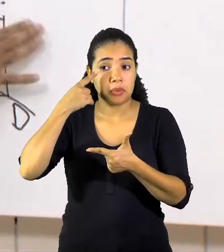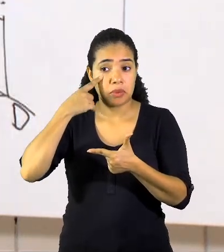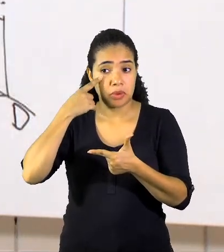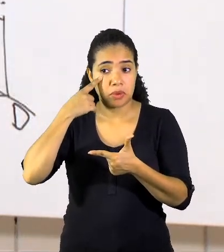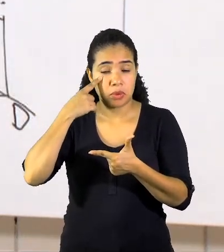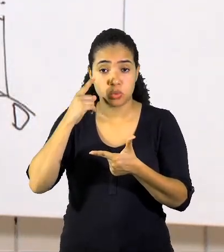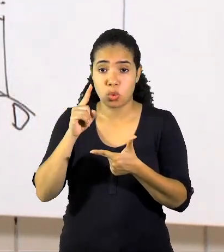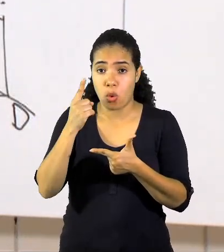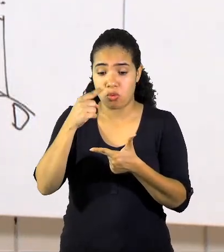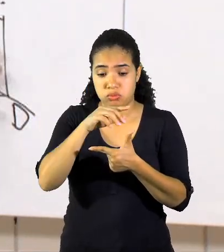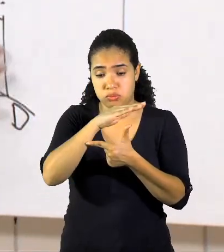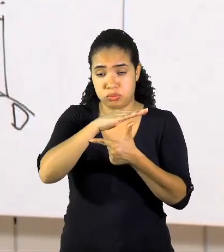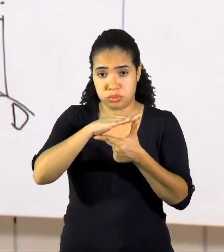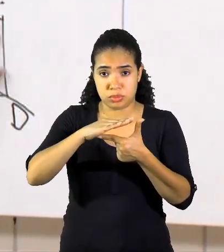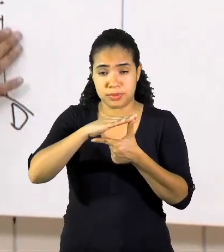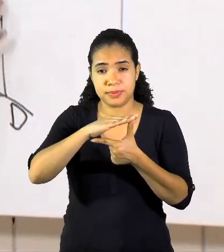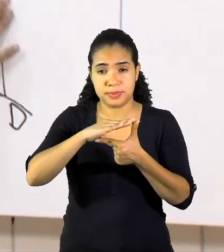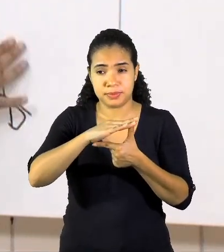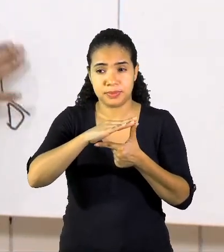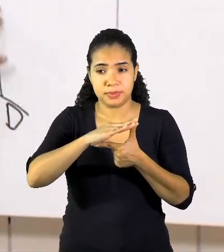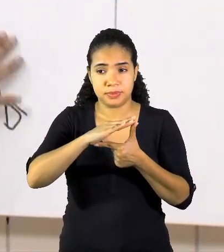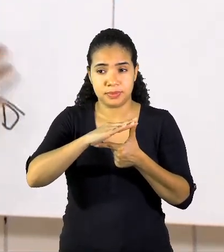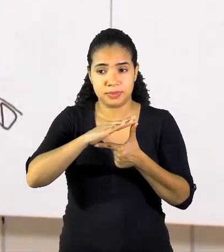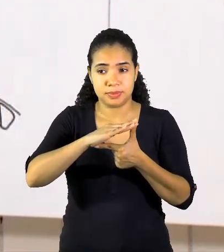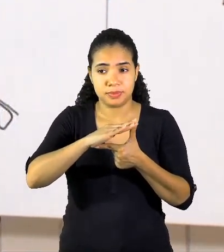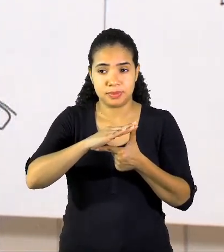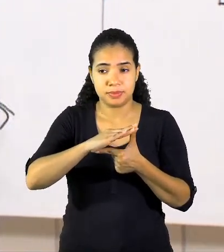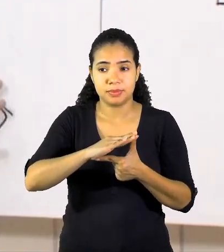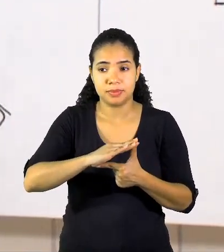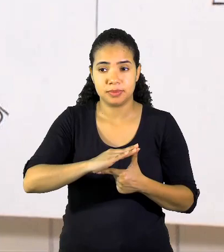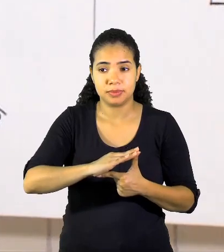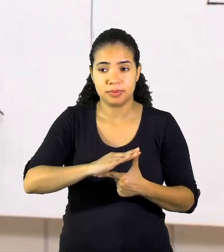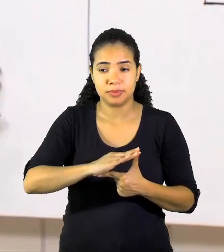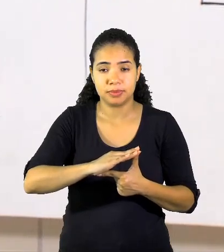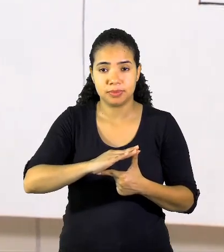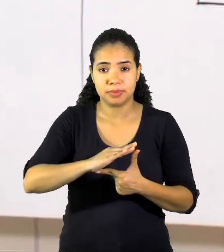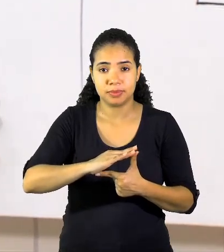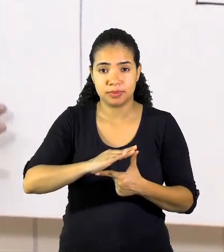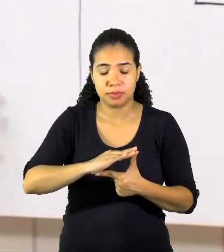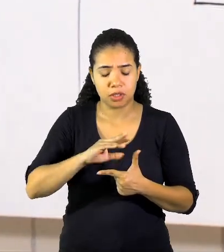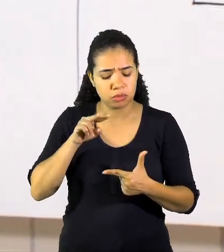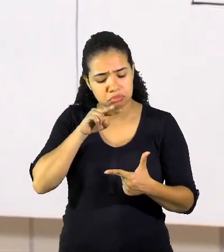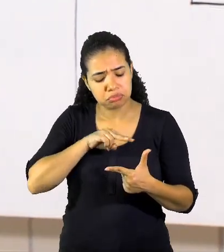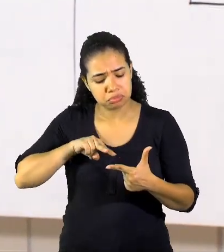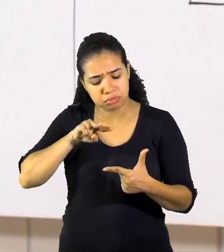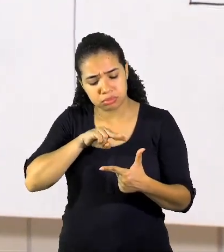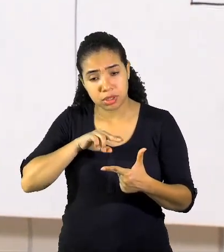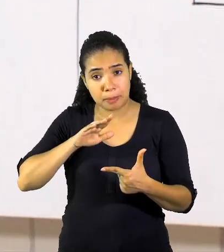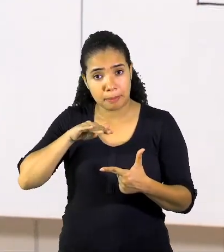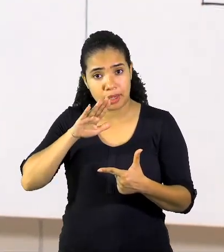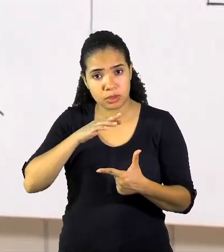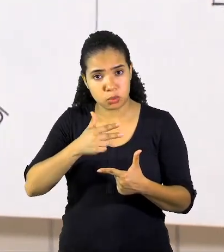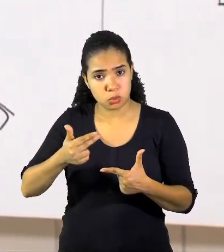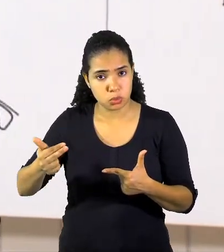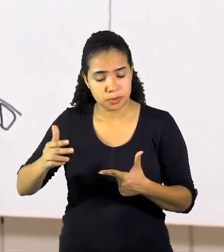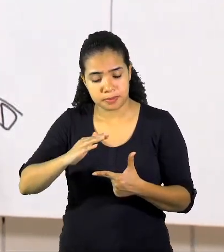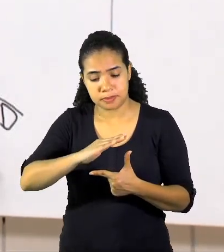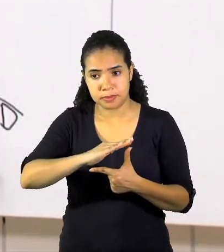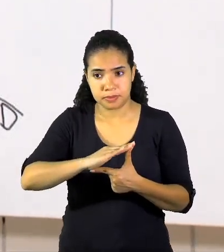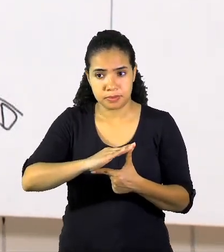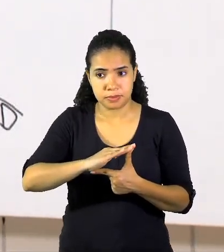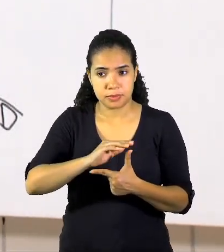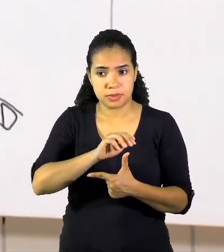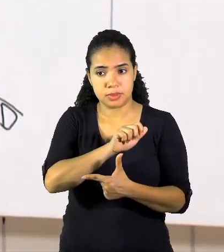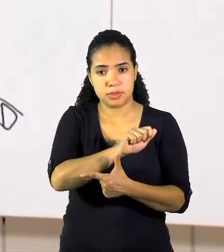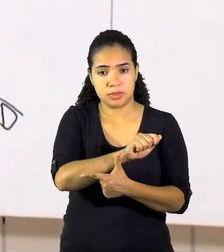só com um triângulo, para a gente poder visualizar mais coisas sobre esse triângulo. Temos aqui, então, o triângulo